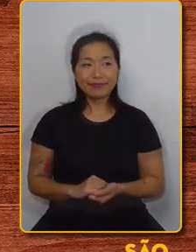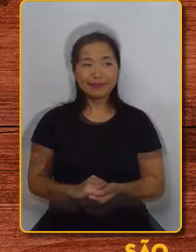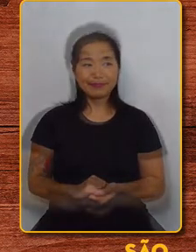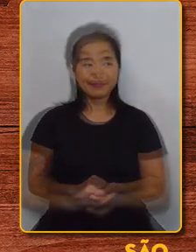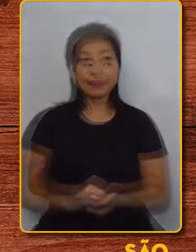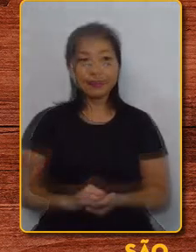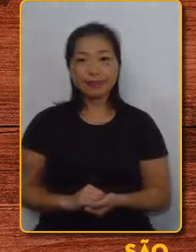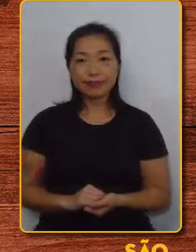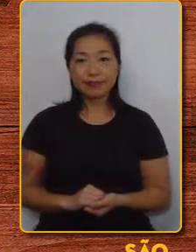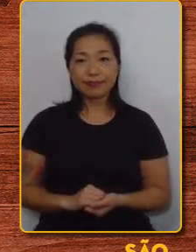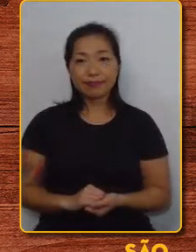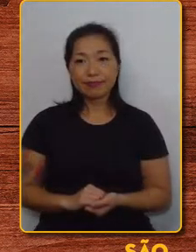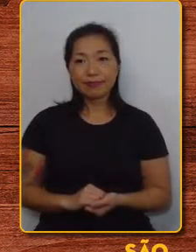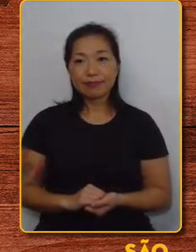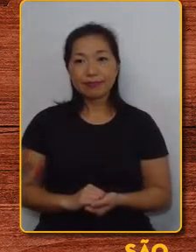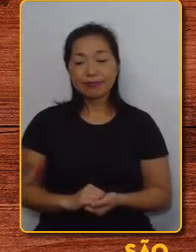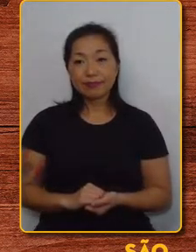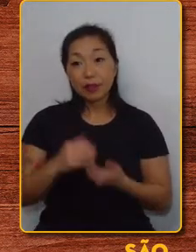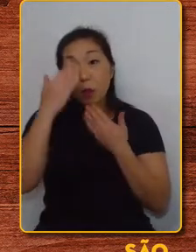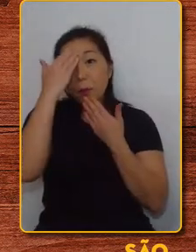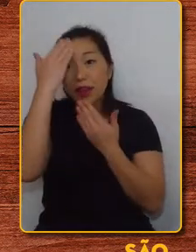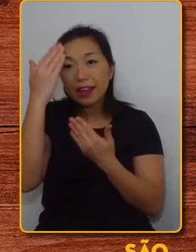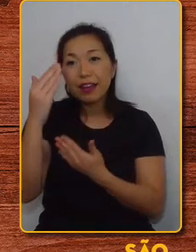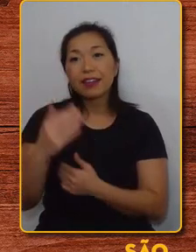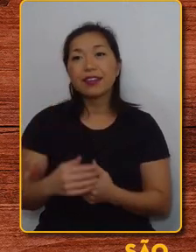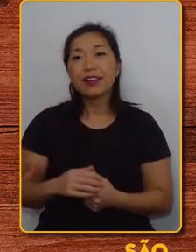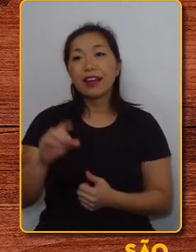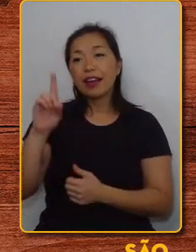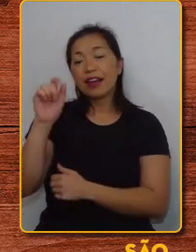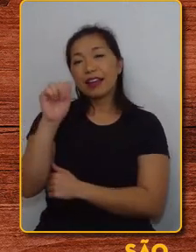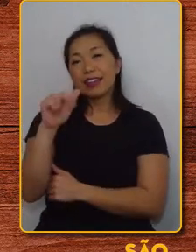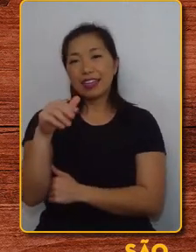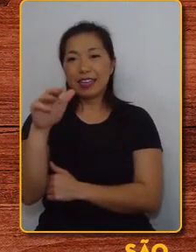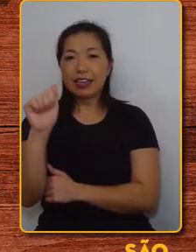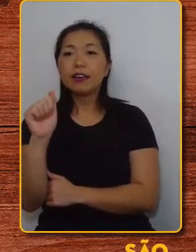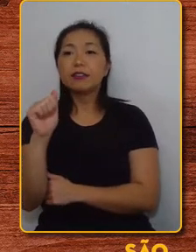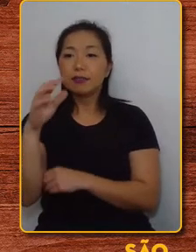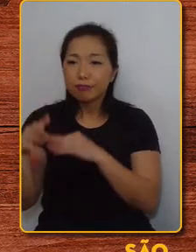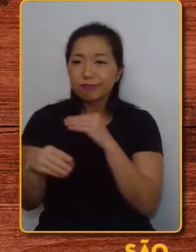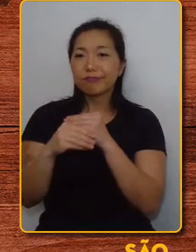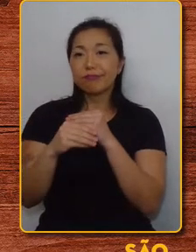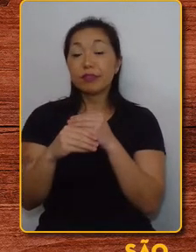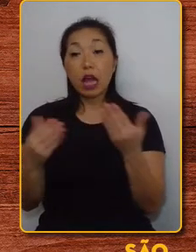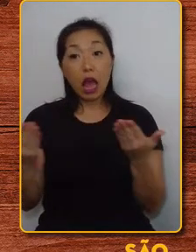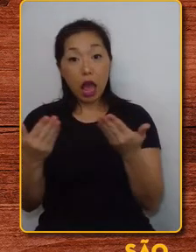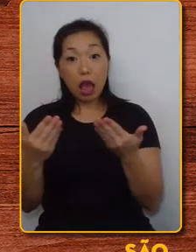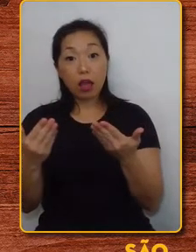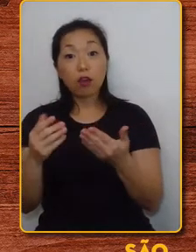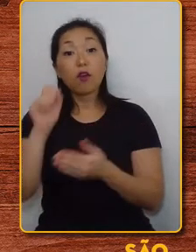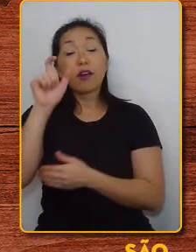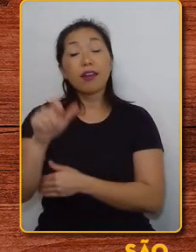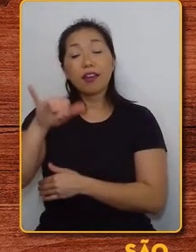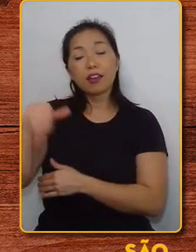Obrigada a você, Adriana, pela contribuição. Vou passar agora a palavra para José